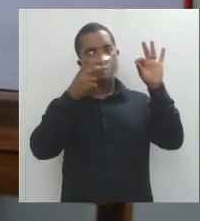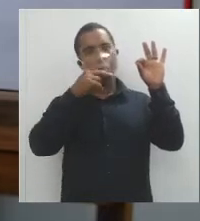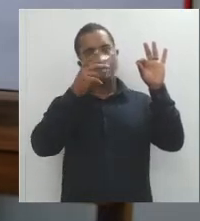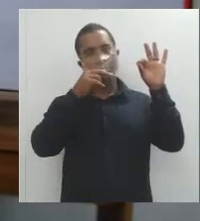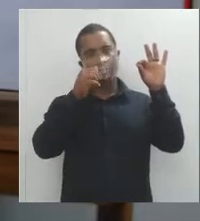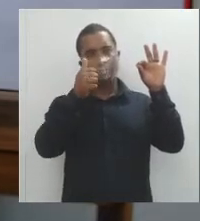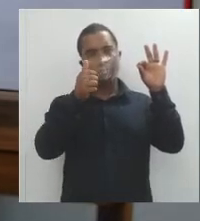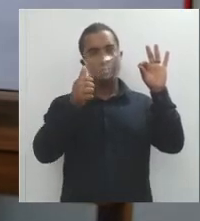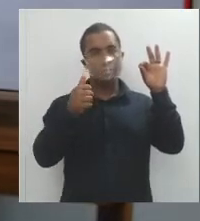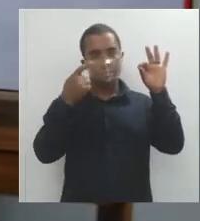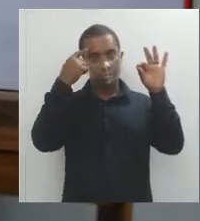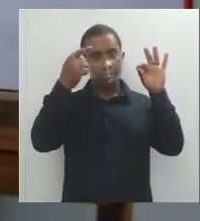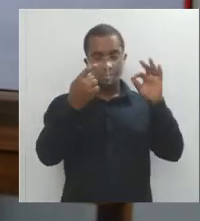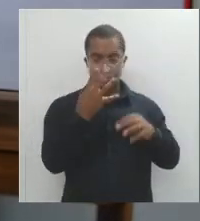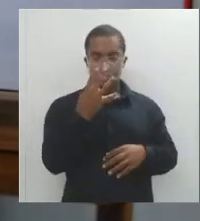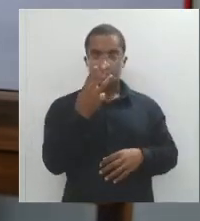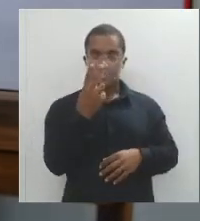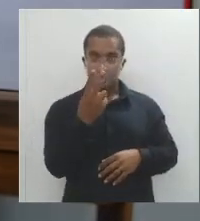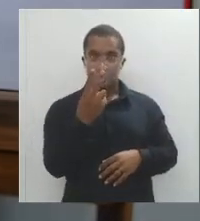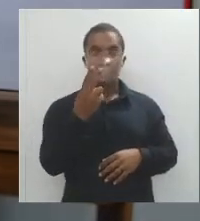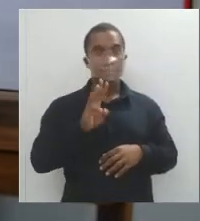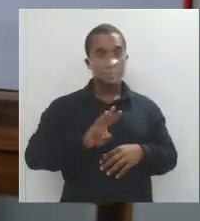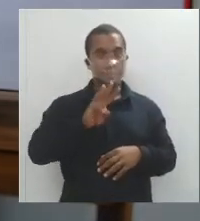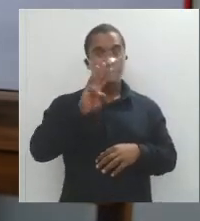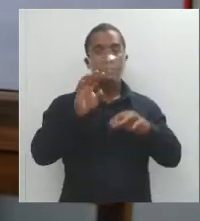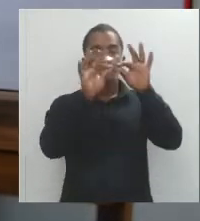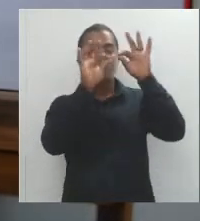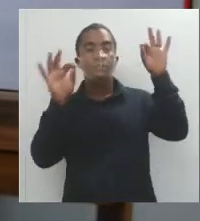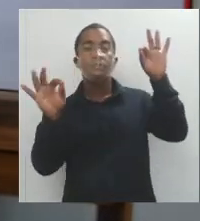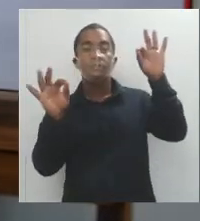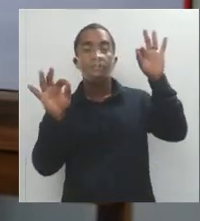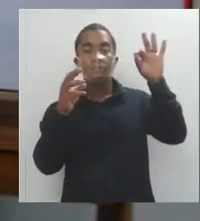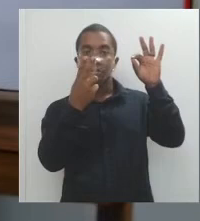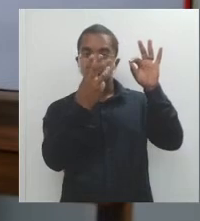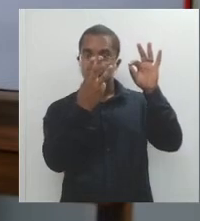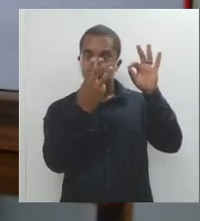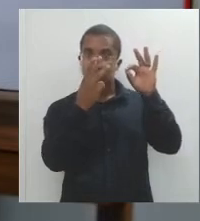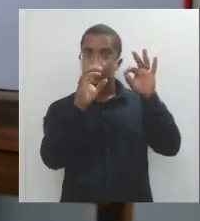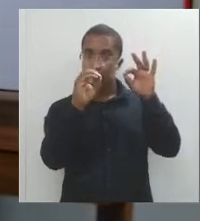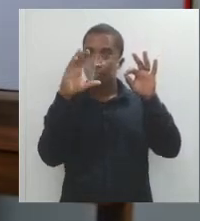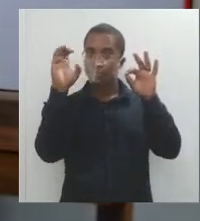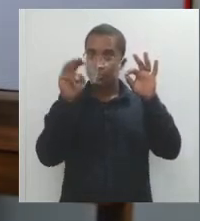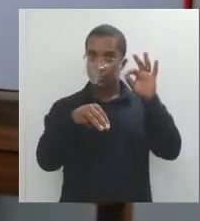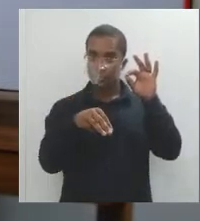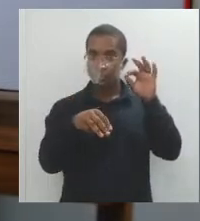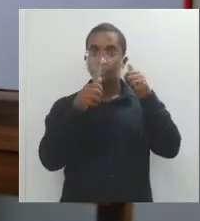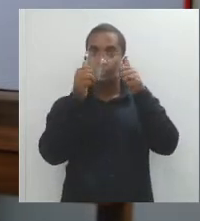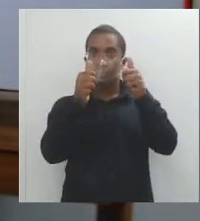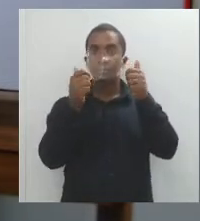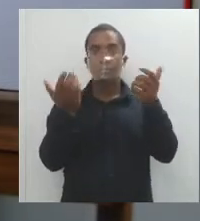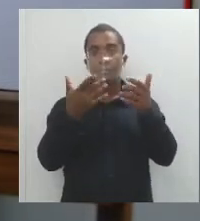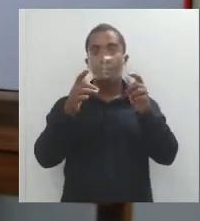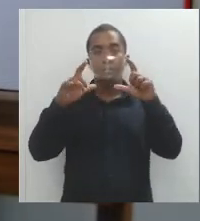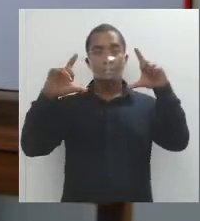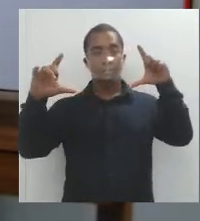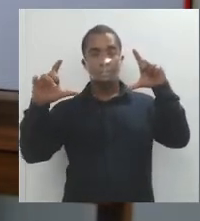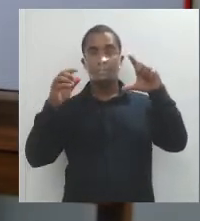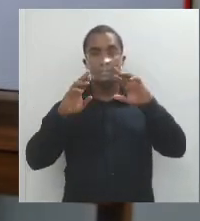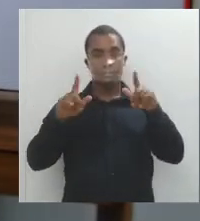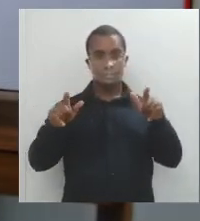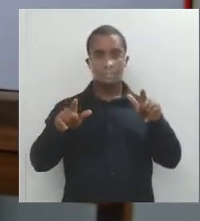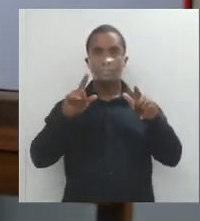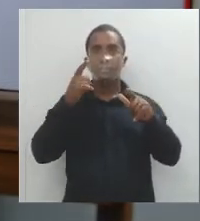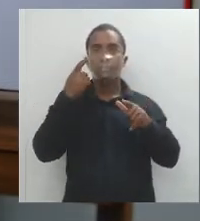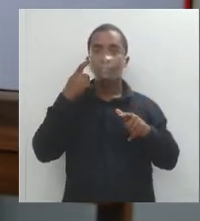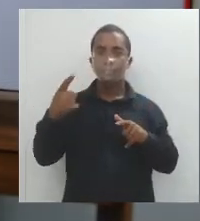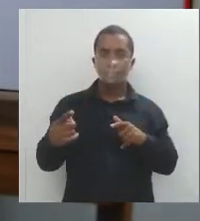watts, decora aí, 42 watts, ele tem 30 centímetros. Vamos agora pegar um ventilador diferente. Eu peguei